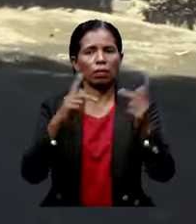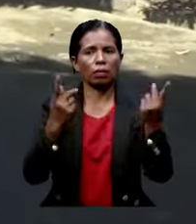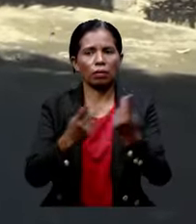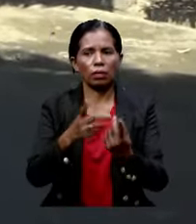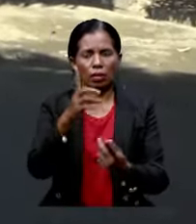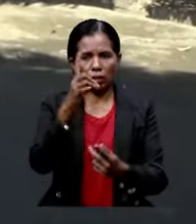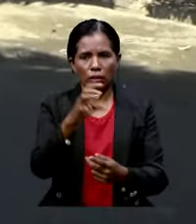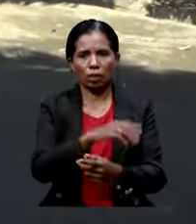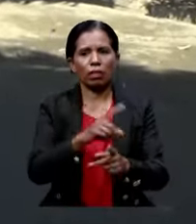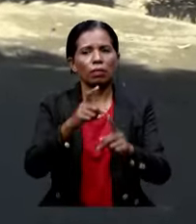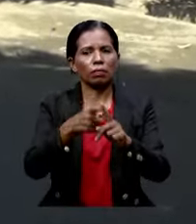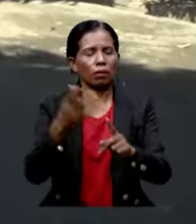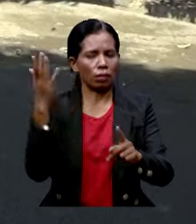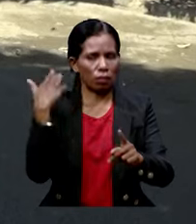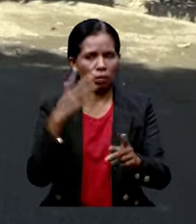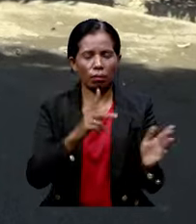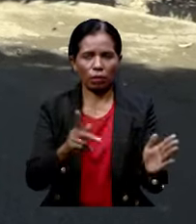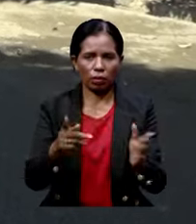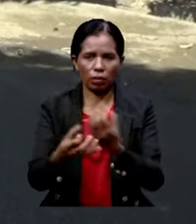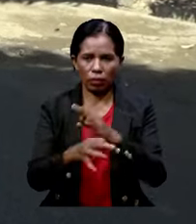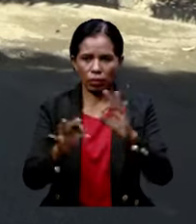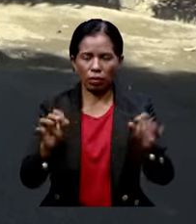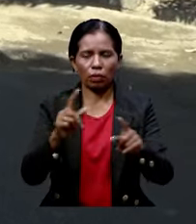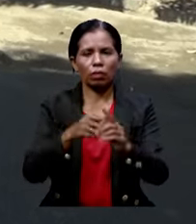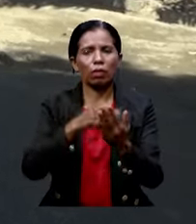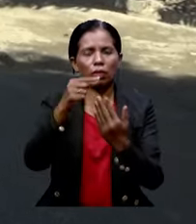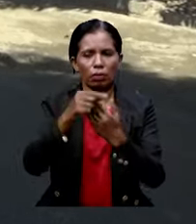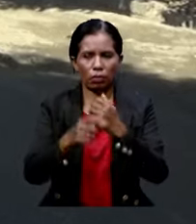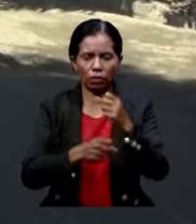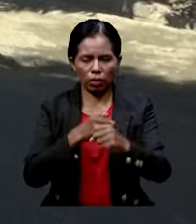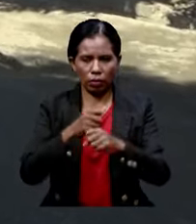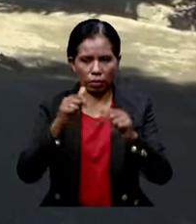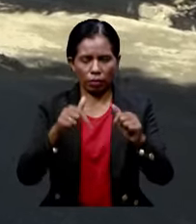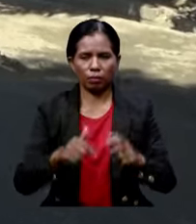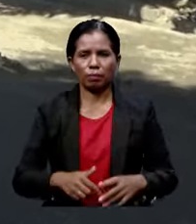United ia fulang kotuk notuir planu seramata ia fulang agostu tinan ne. Abraung Amral, ZMN.